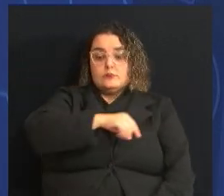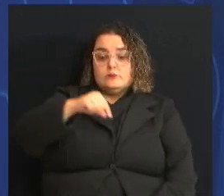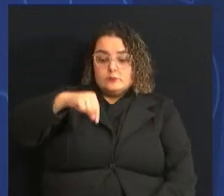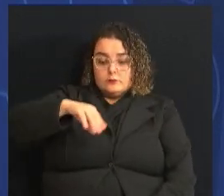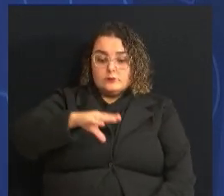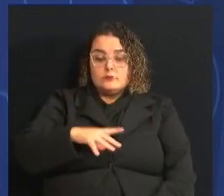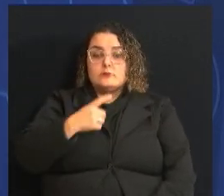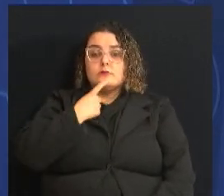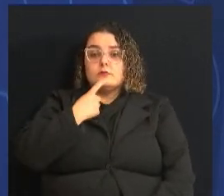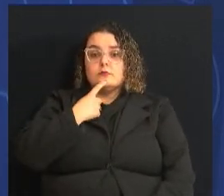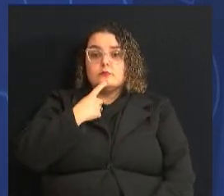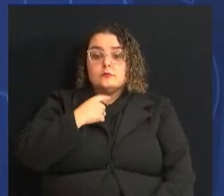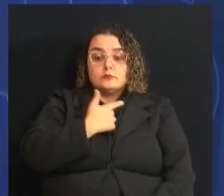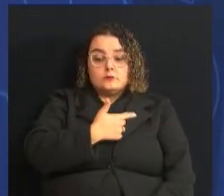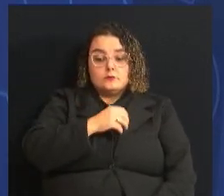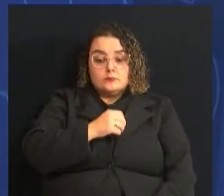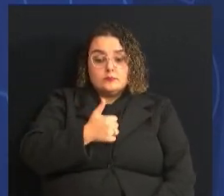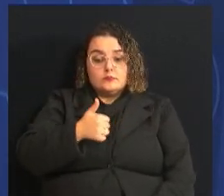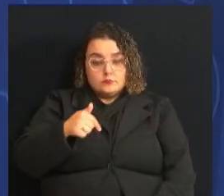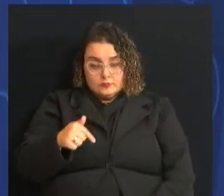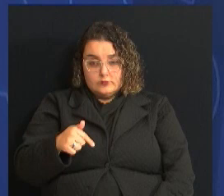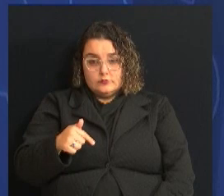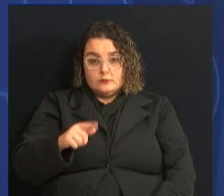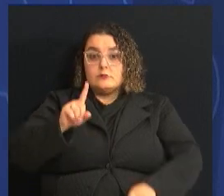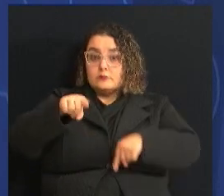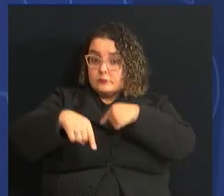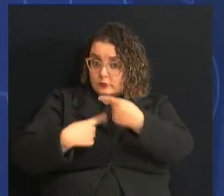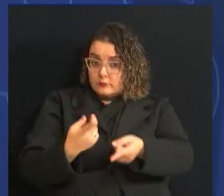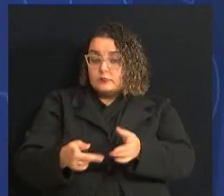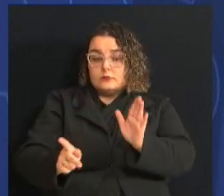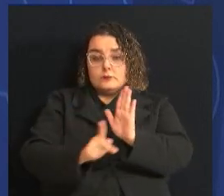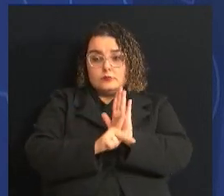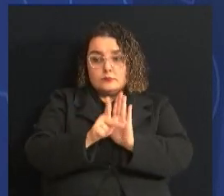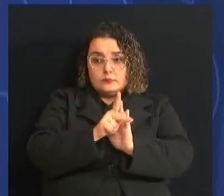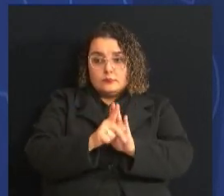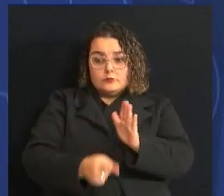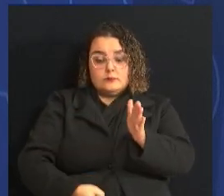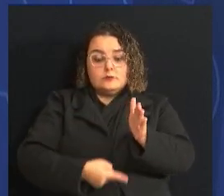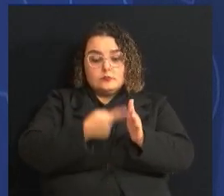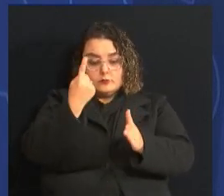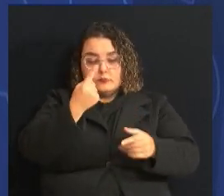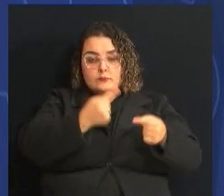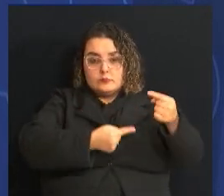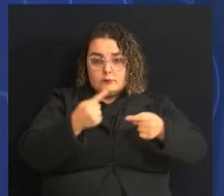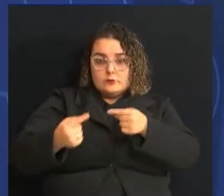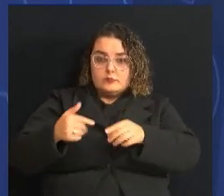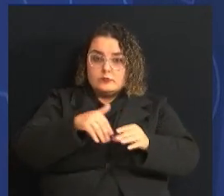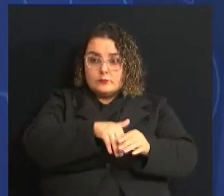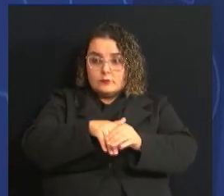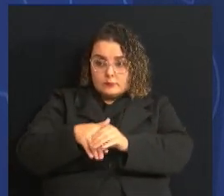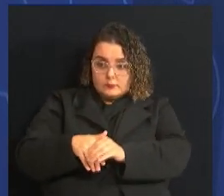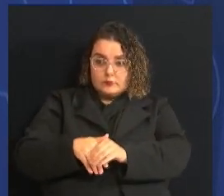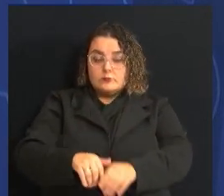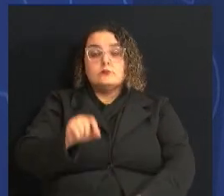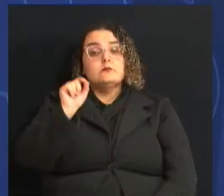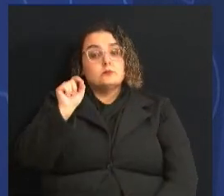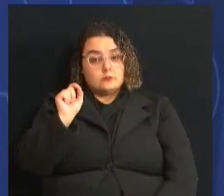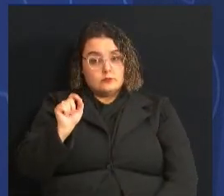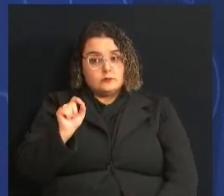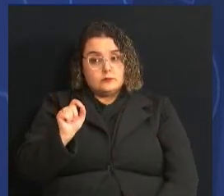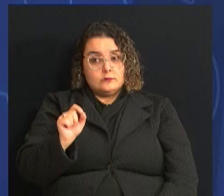de 2017. Outro projeto é a primeira discussão e votação sobre as